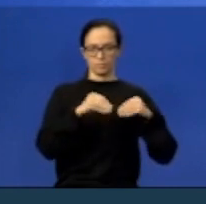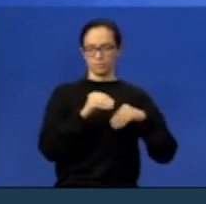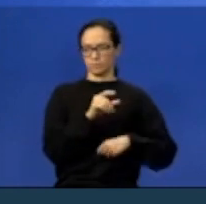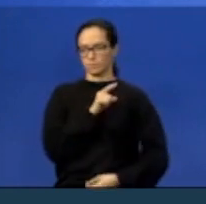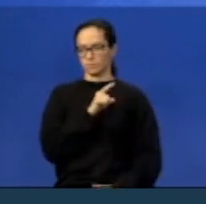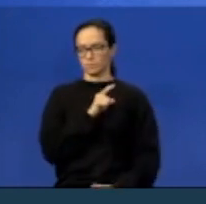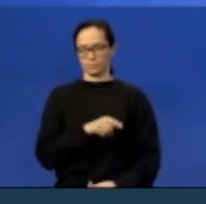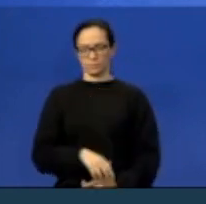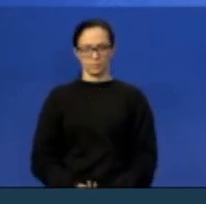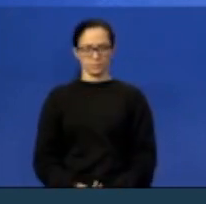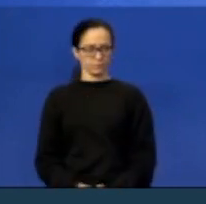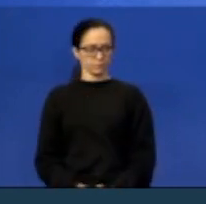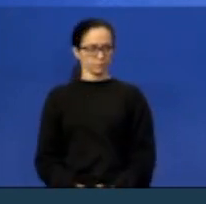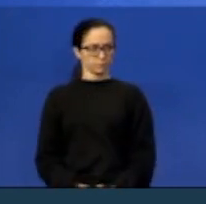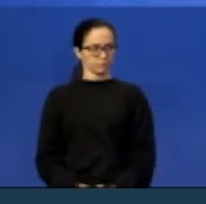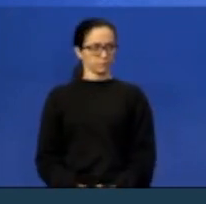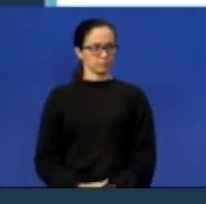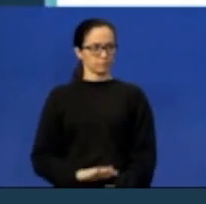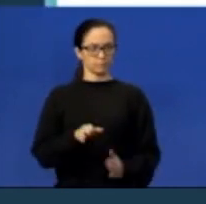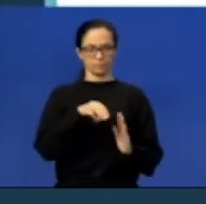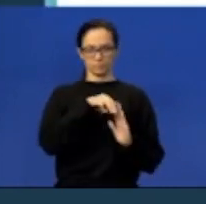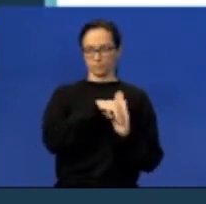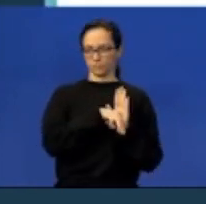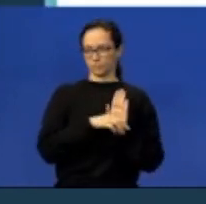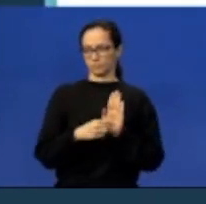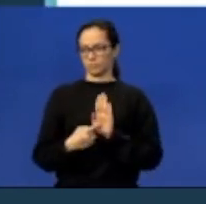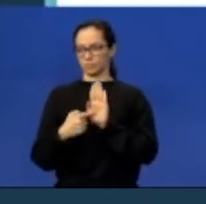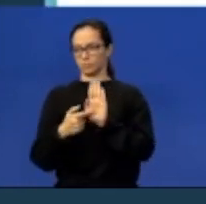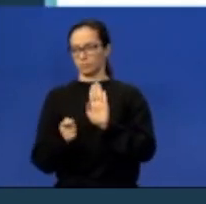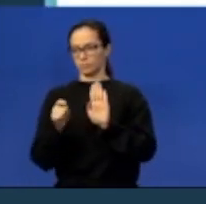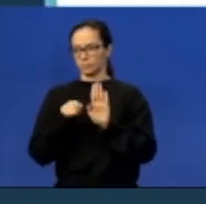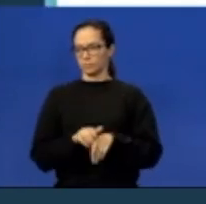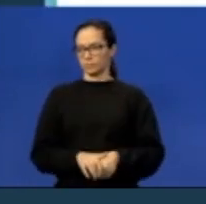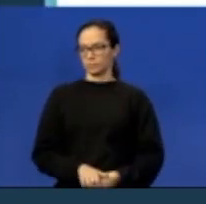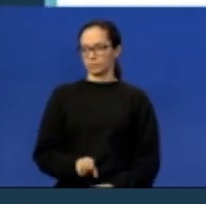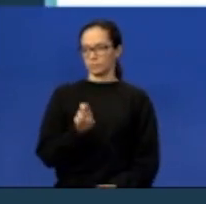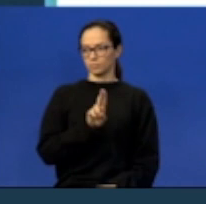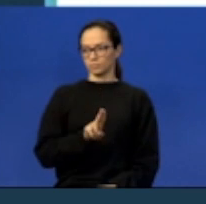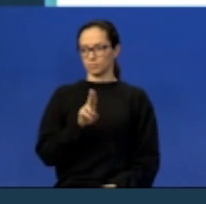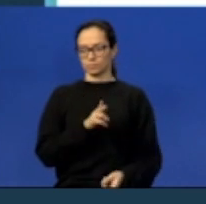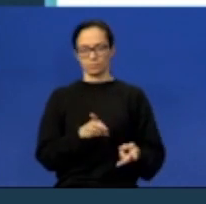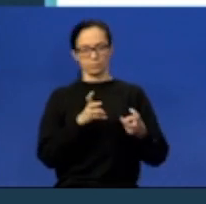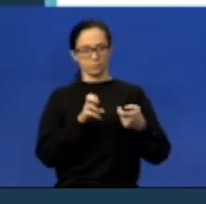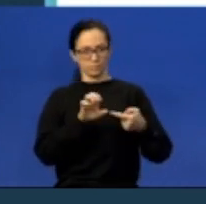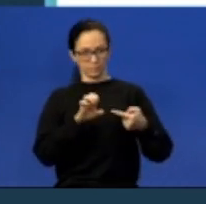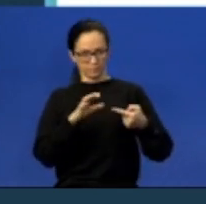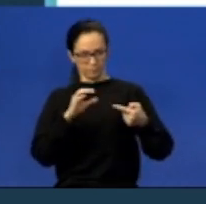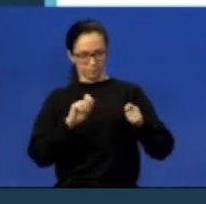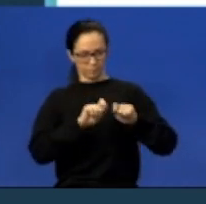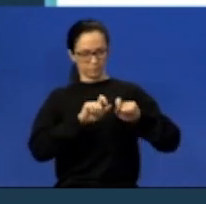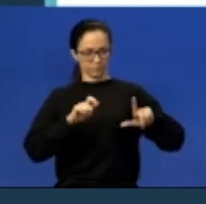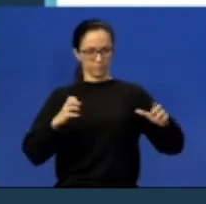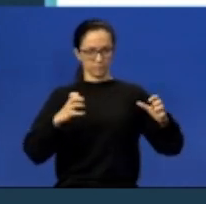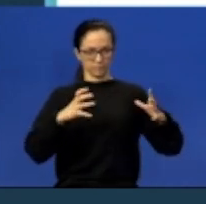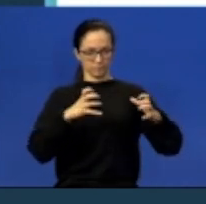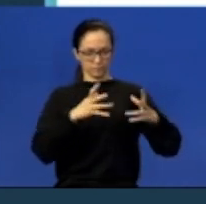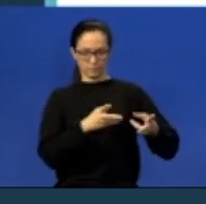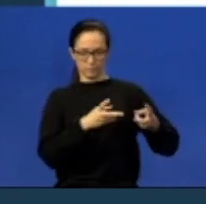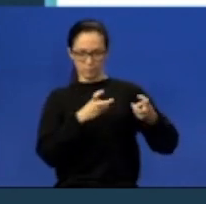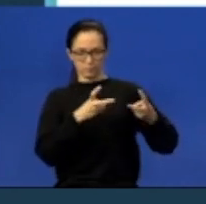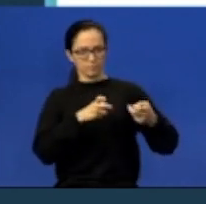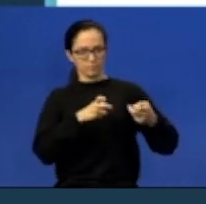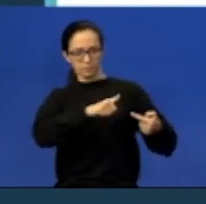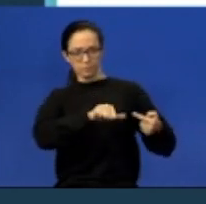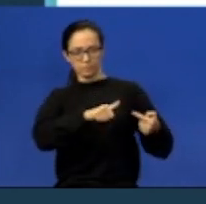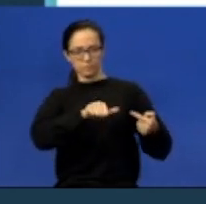Então, a ultrassonografia ela é um método diagnóstico que faz uso do eco produzido pelo som para poder avaliar, né, em tempo